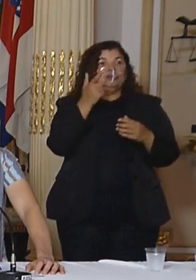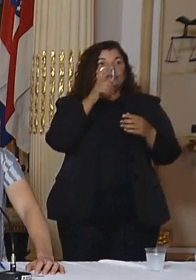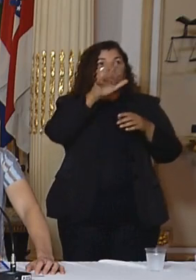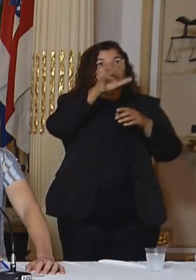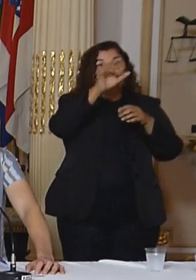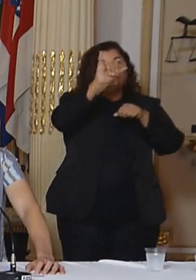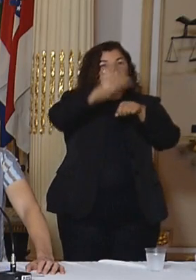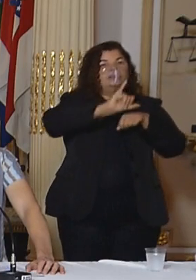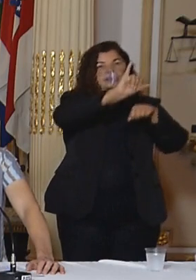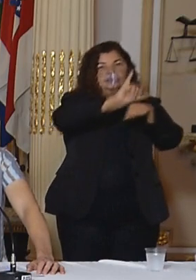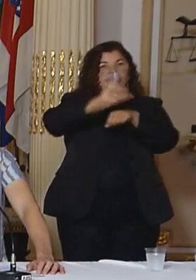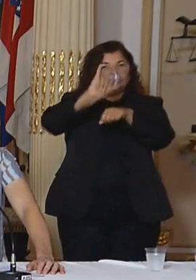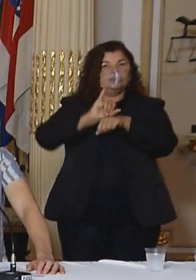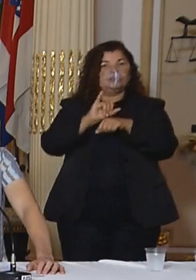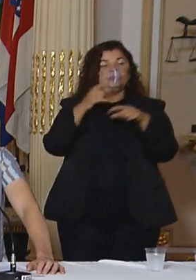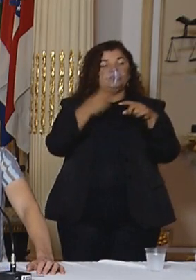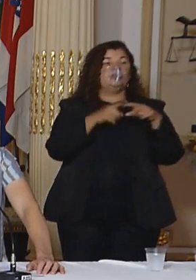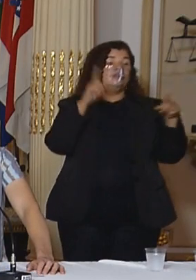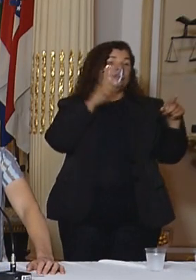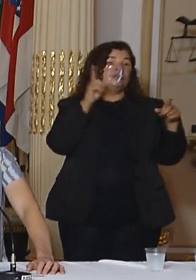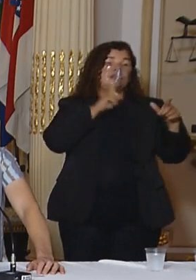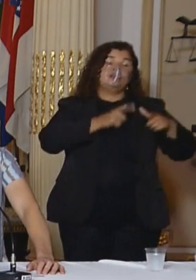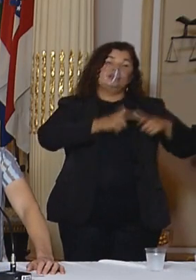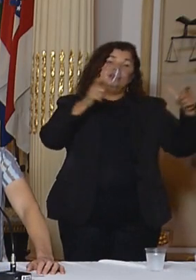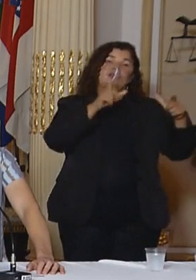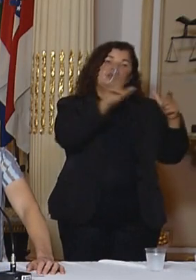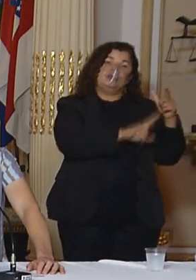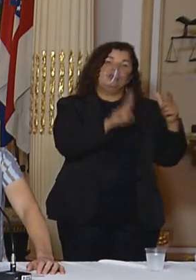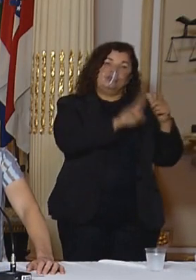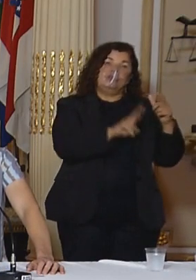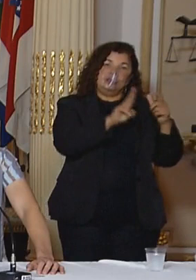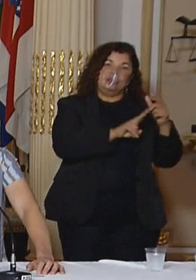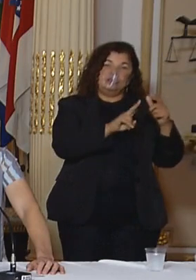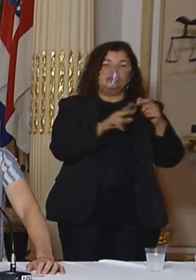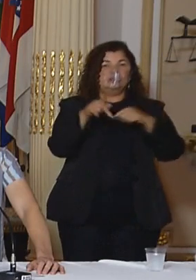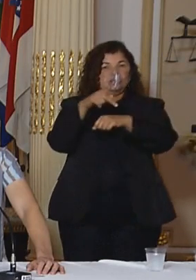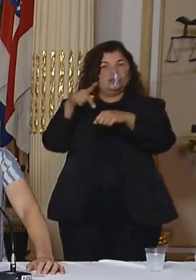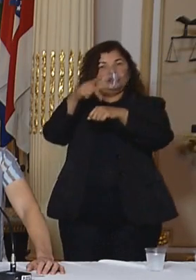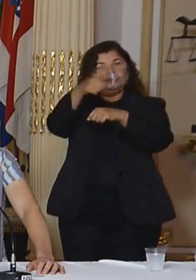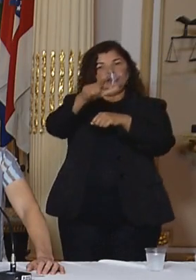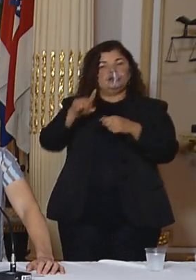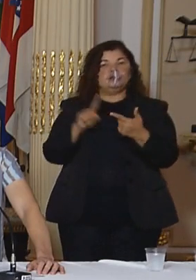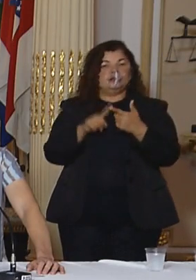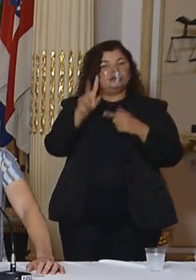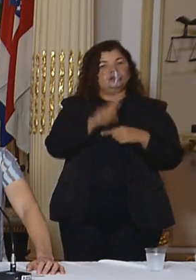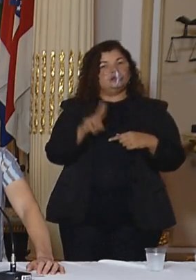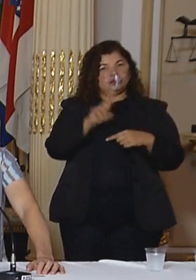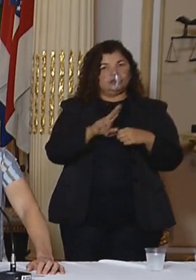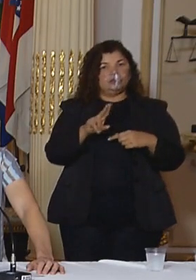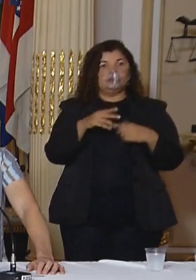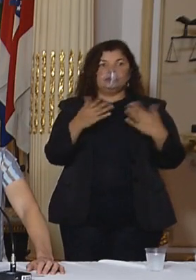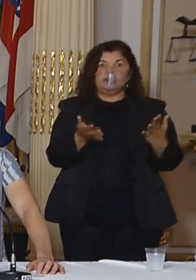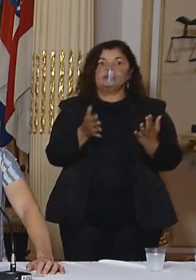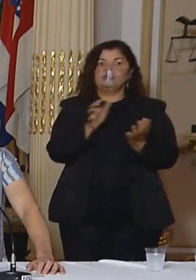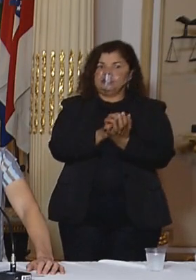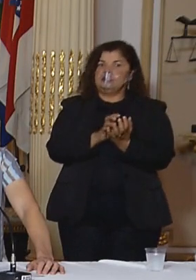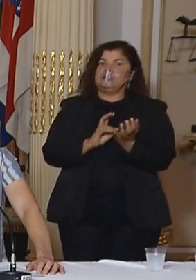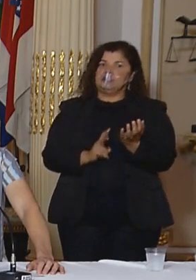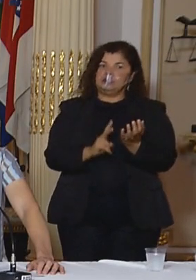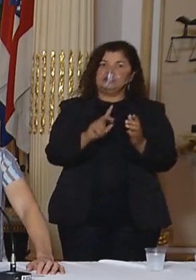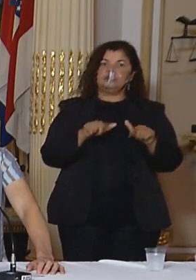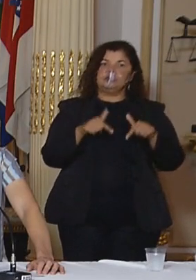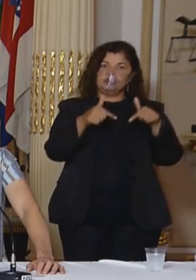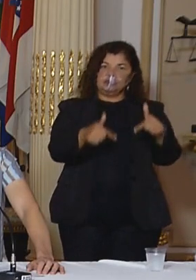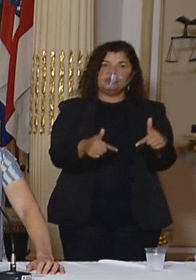insumos pelo alto consumo americano de testes, né, e de alguns outros países. Mas Pernambuco não está parado. Nós estamos